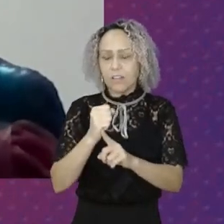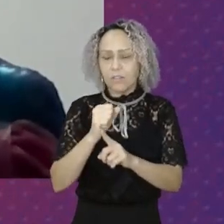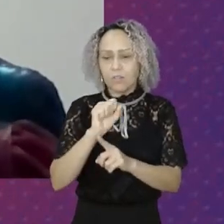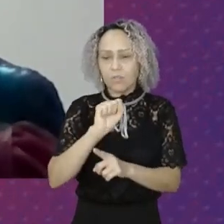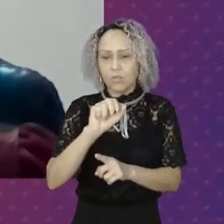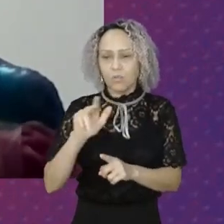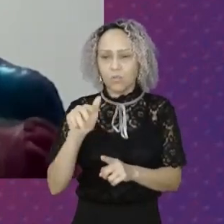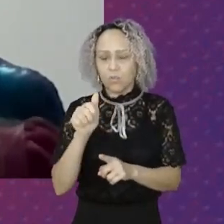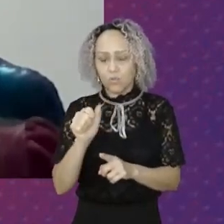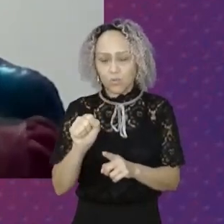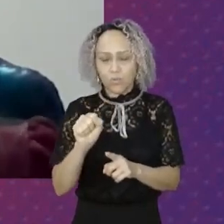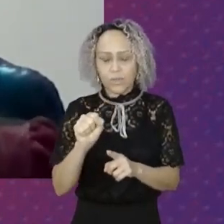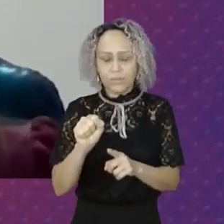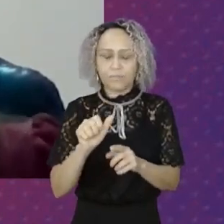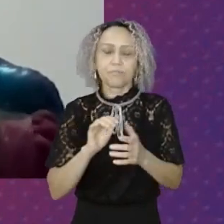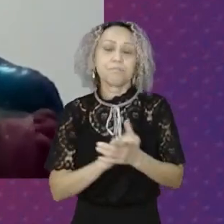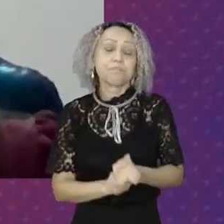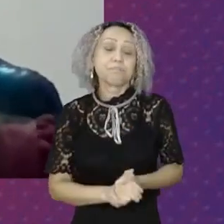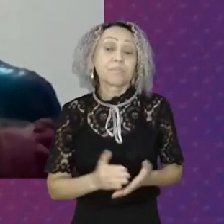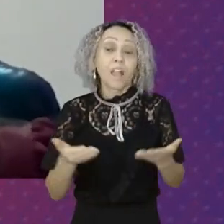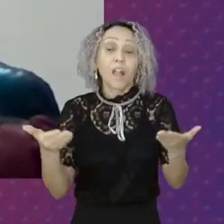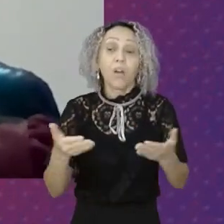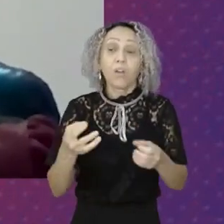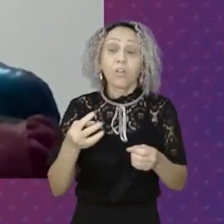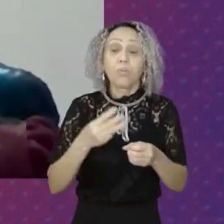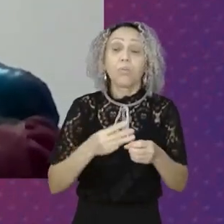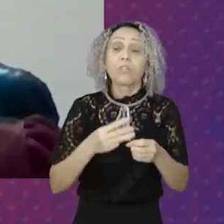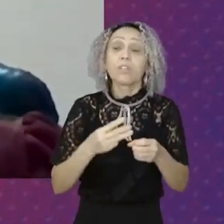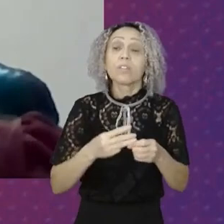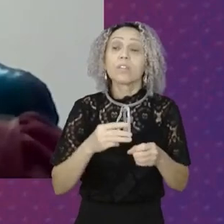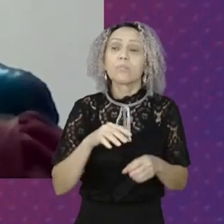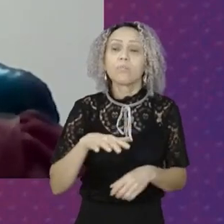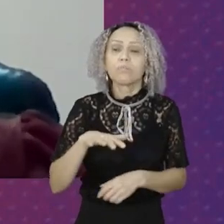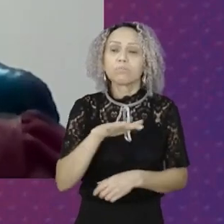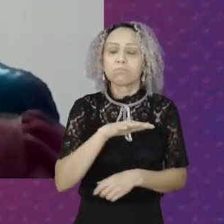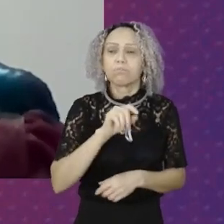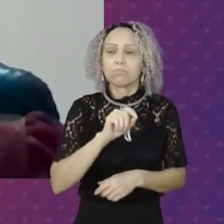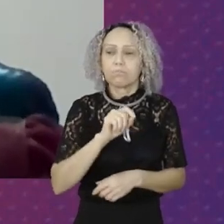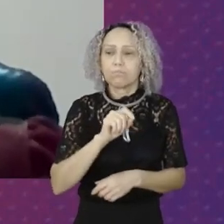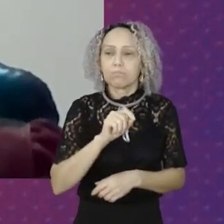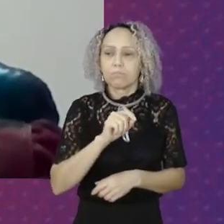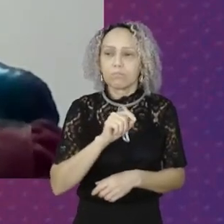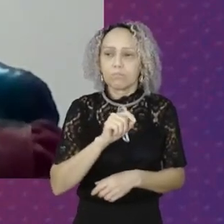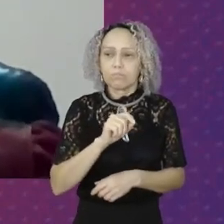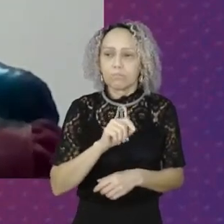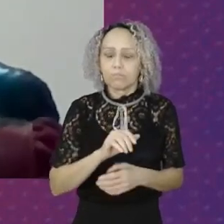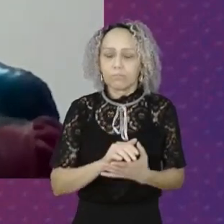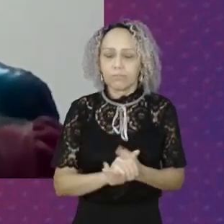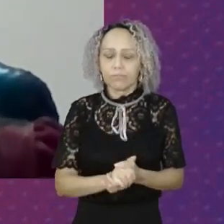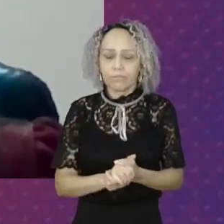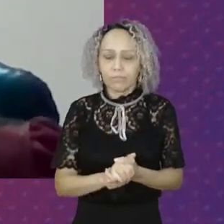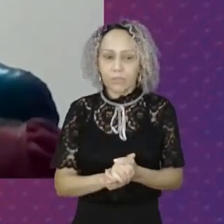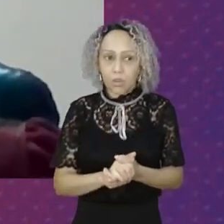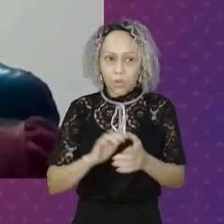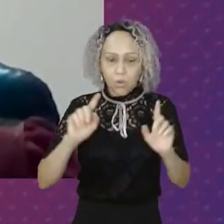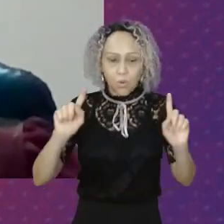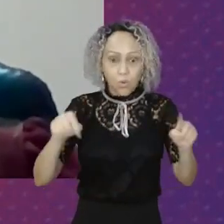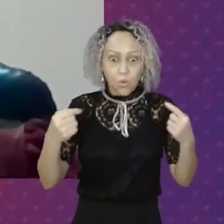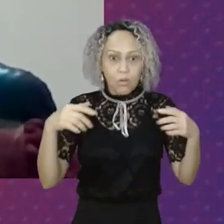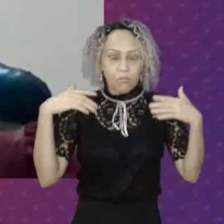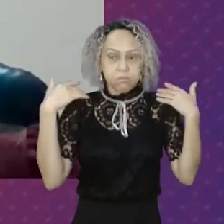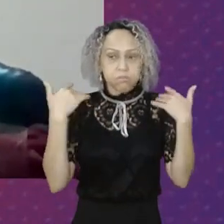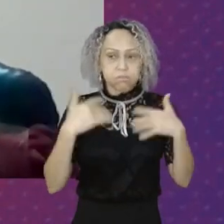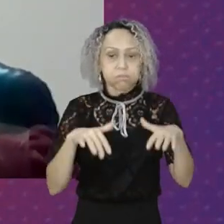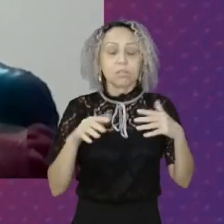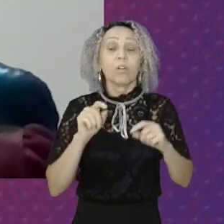de irregularidades. Hoje, os municípios, eles estão aí com um desafio enorme no que diz respeito